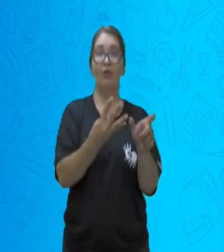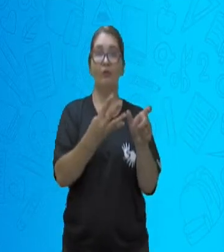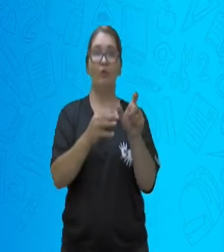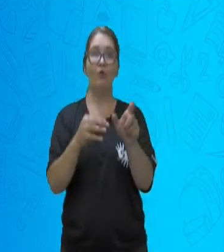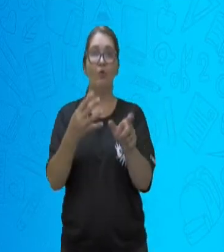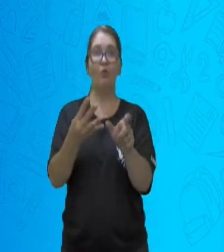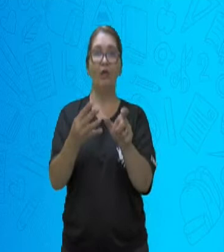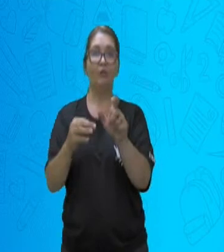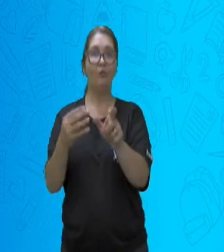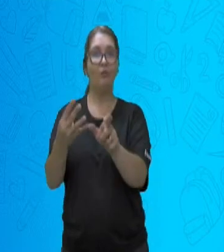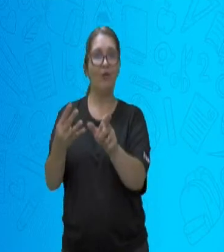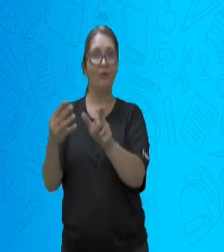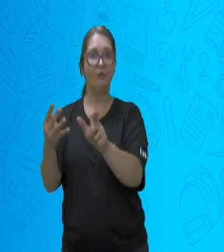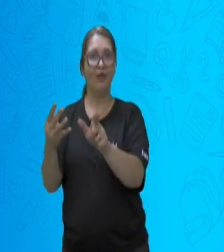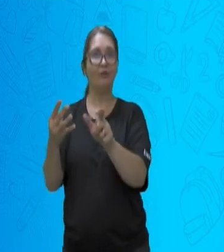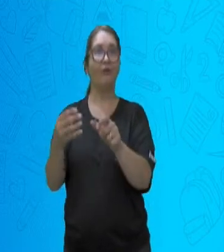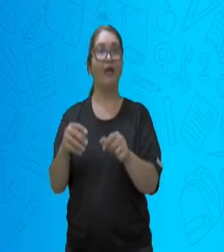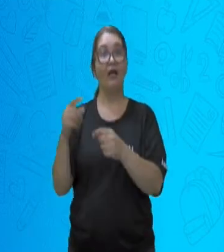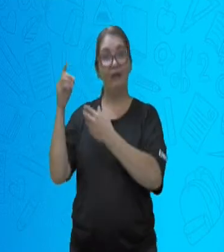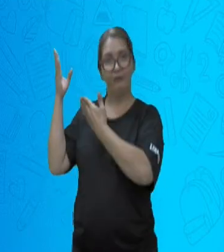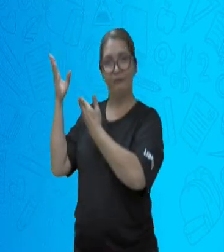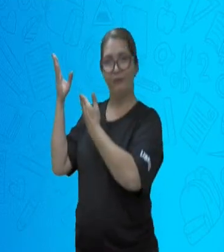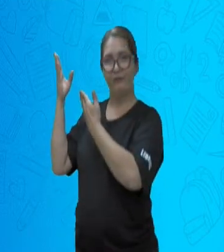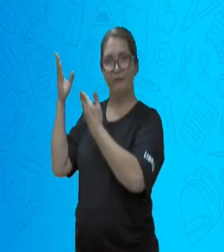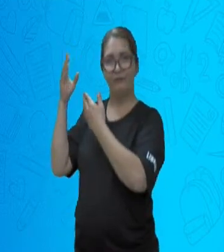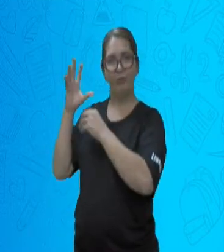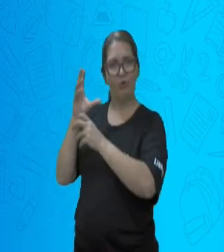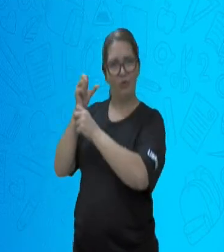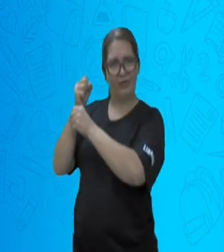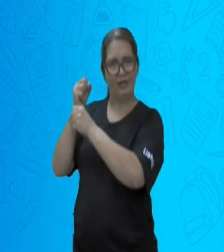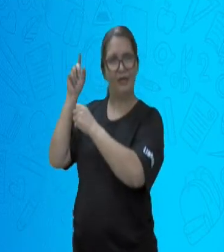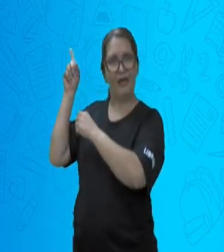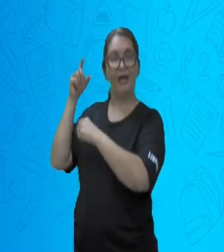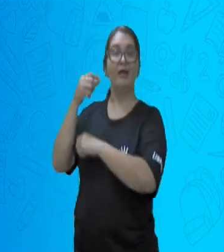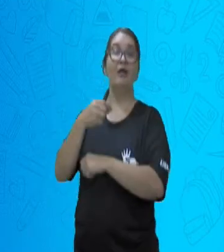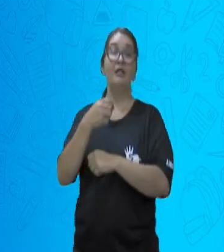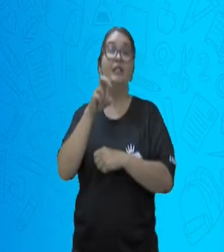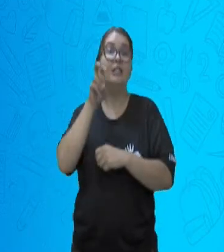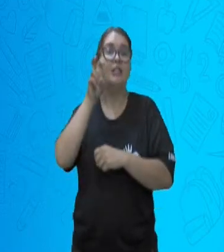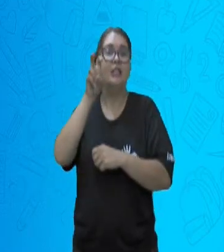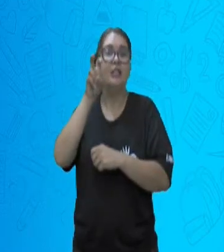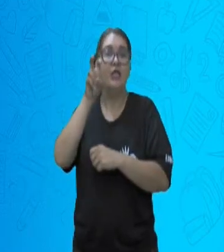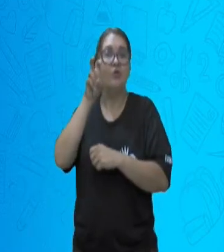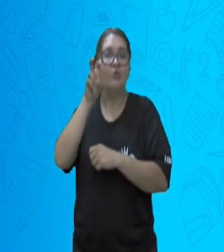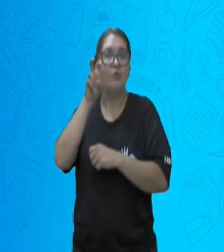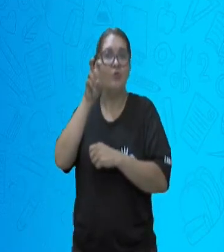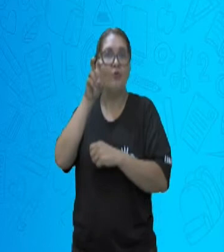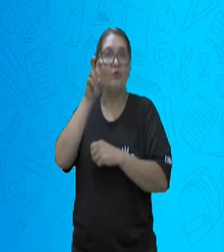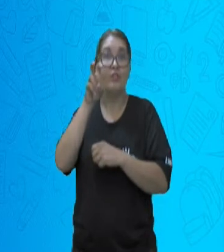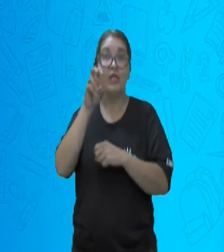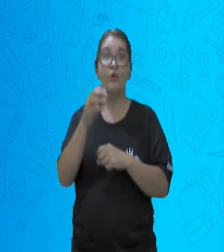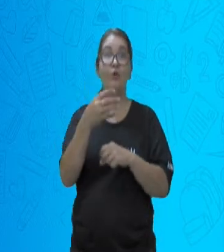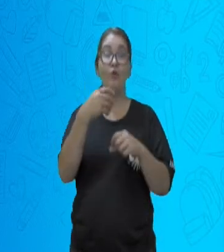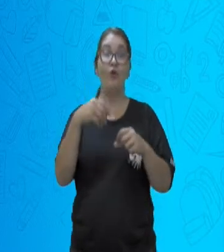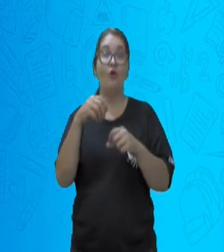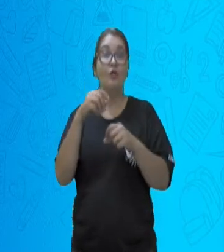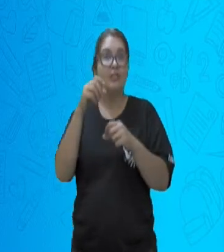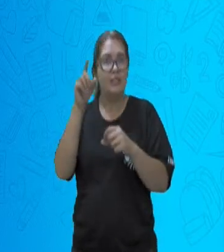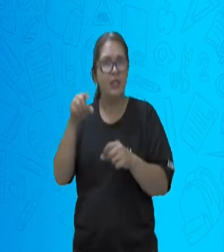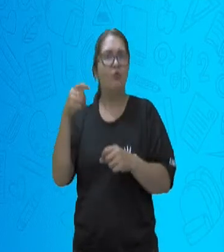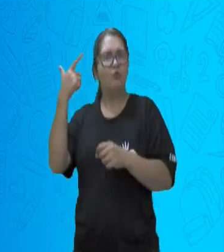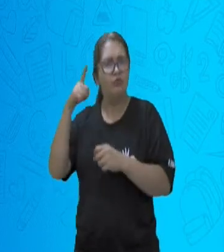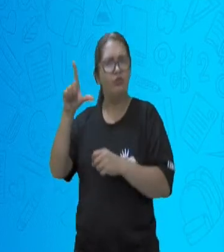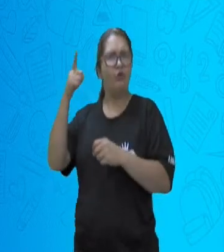Vamos contar. 1, 2, 3, 4, 5 vezes o 4 aparece. Então, vamos colocar